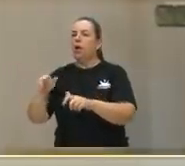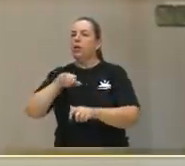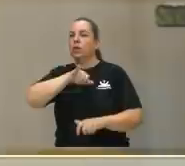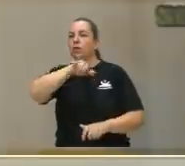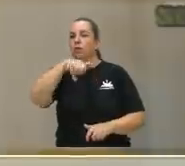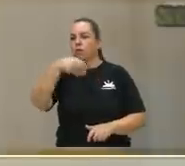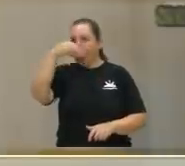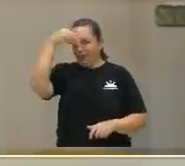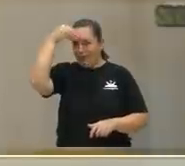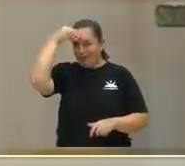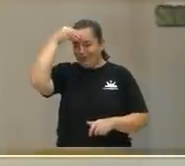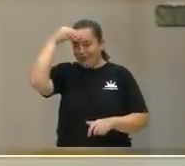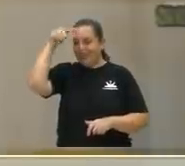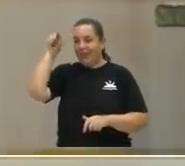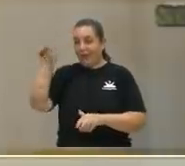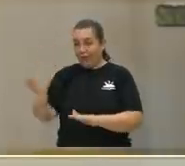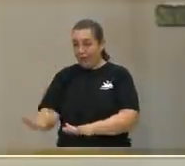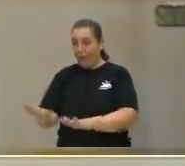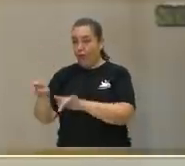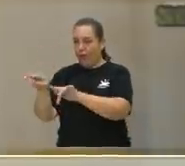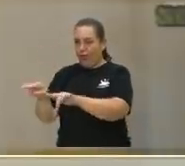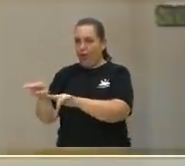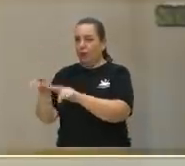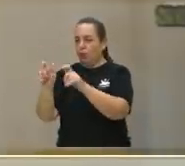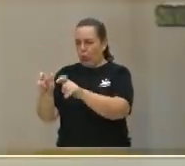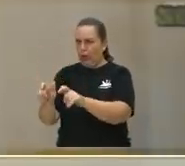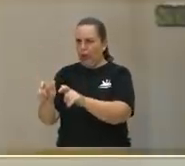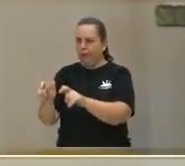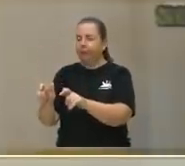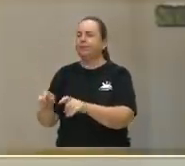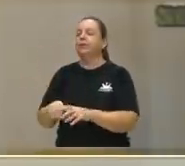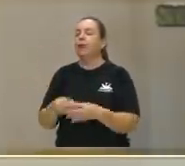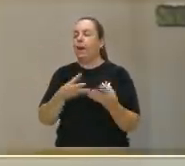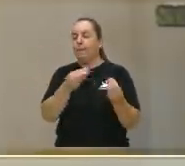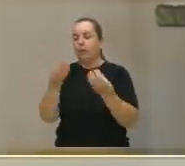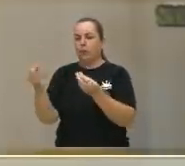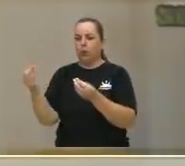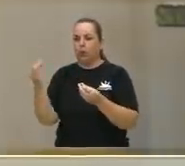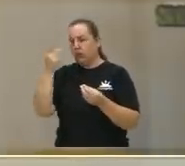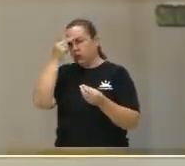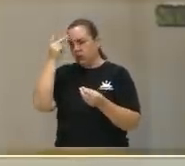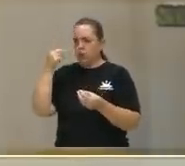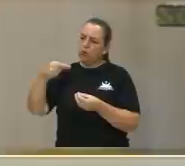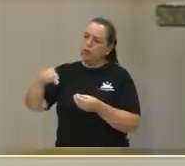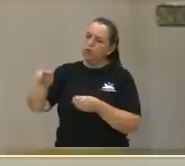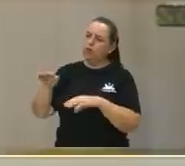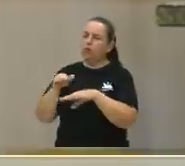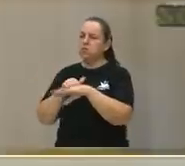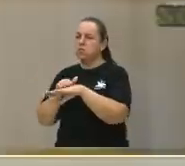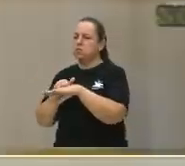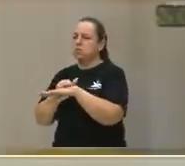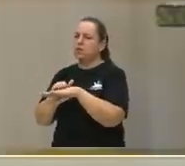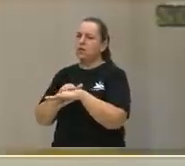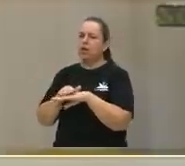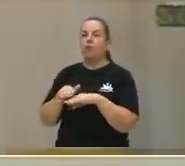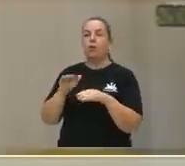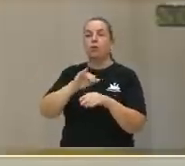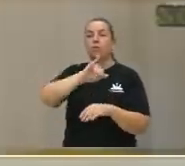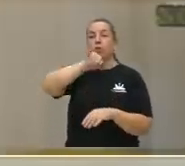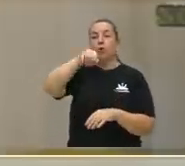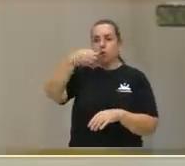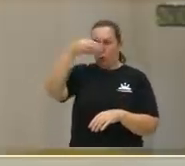batizado e permaneceu ali muitos foram ter com ele diziam joão